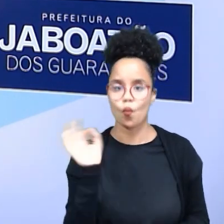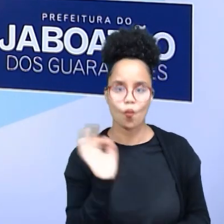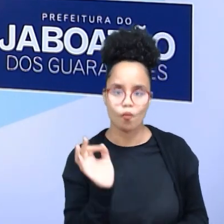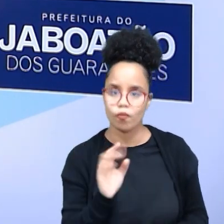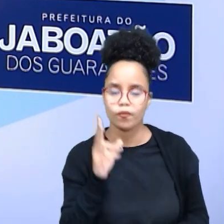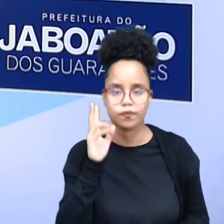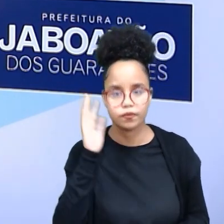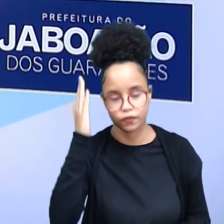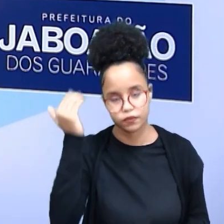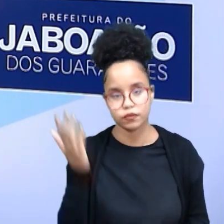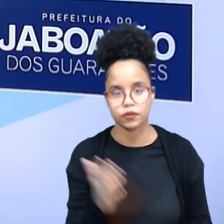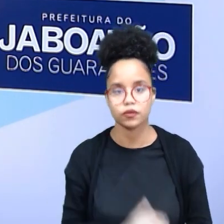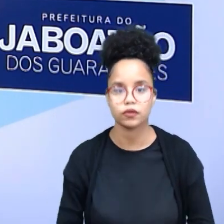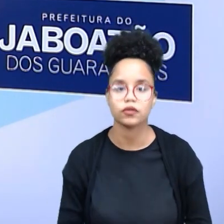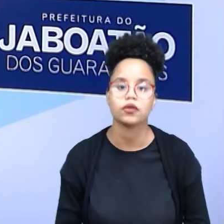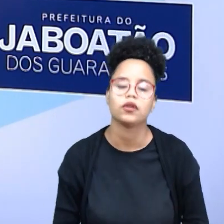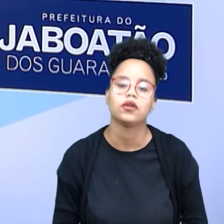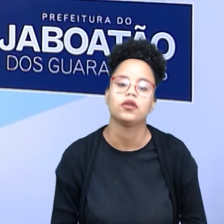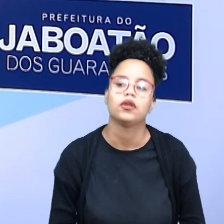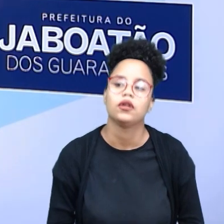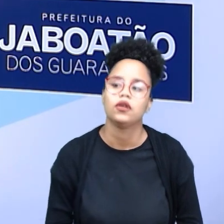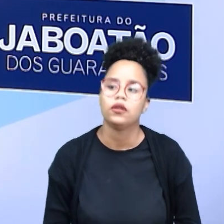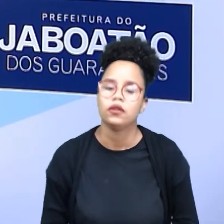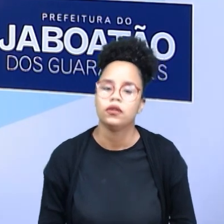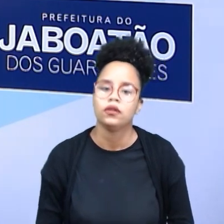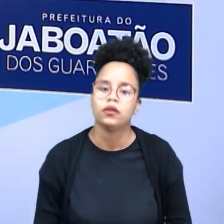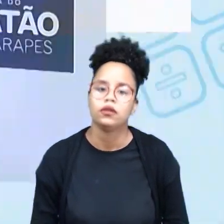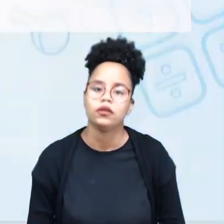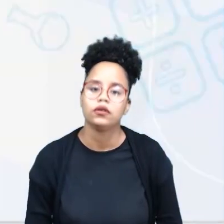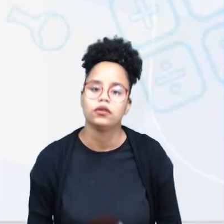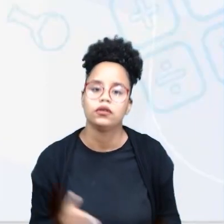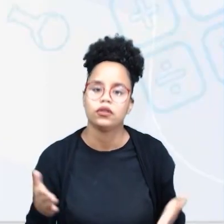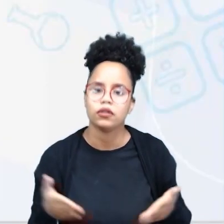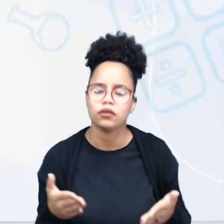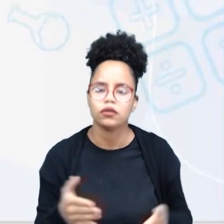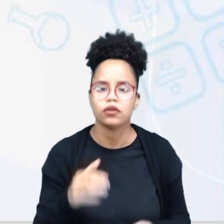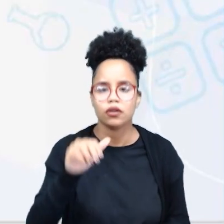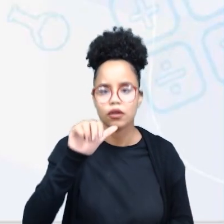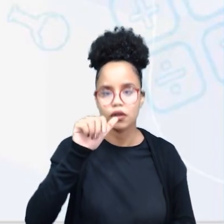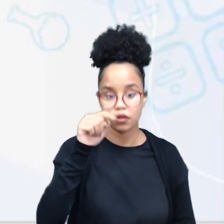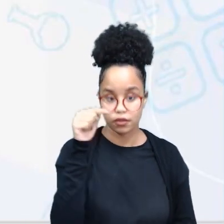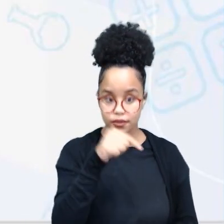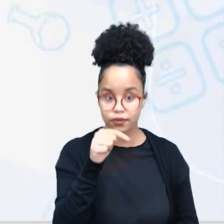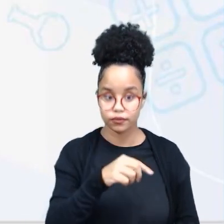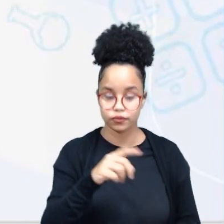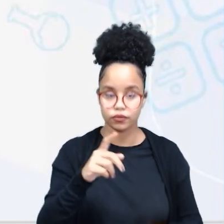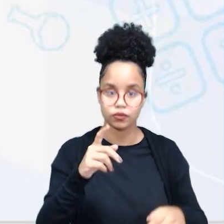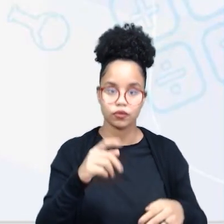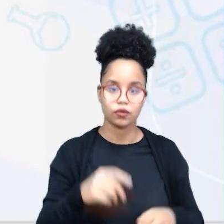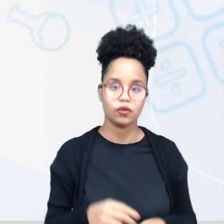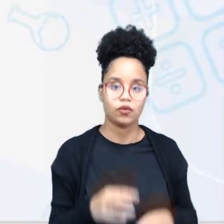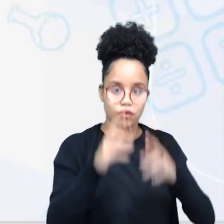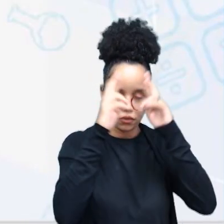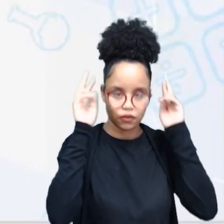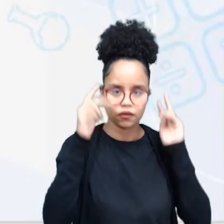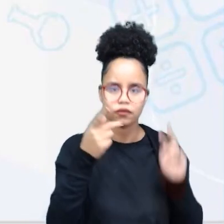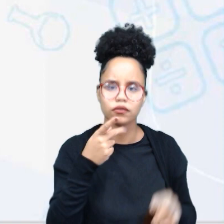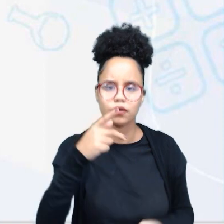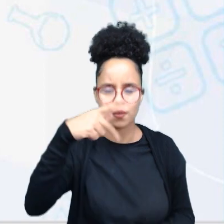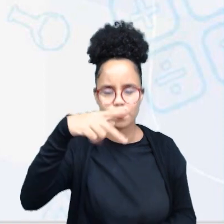fica Deixa aí para você certo e aí Arquimedes chamou de Pi o valor aproximado é